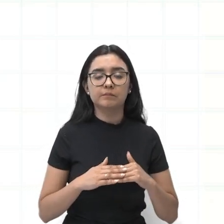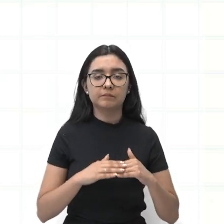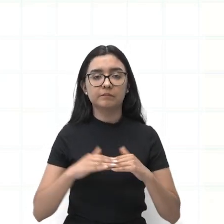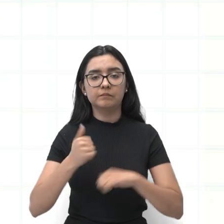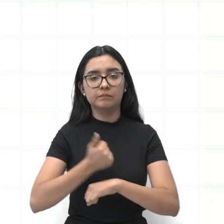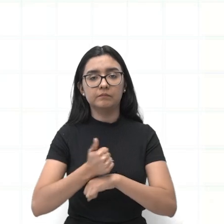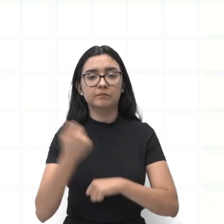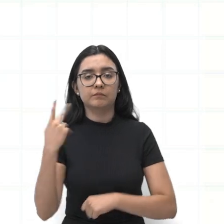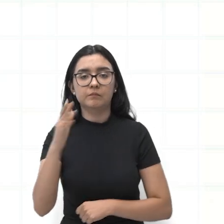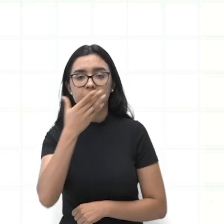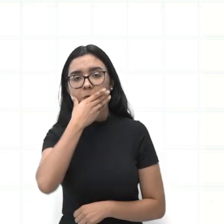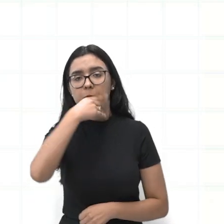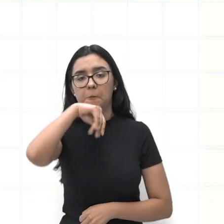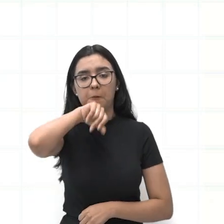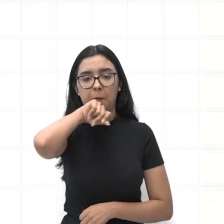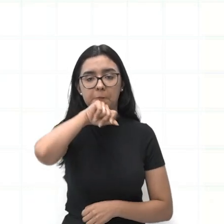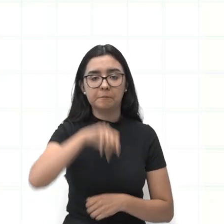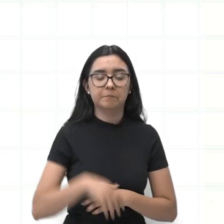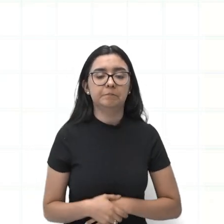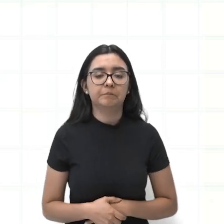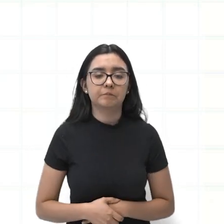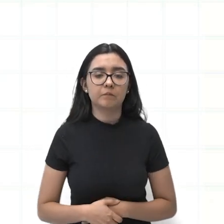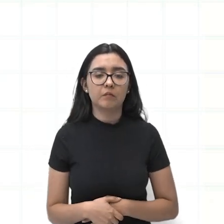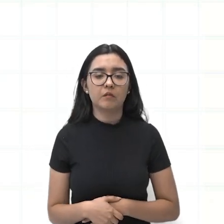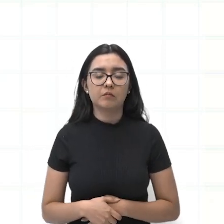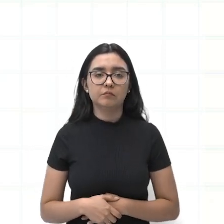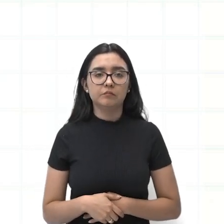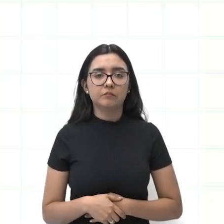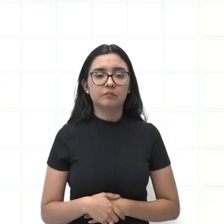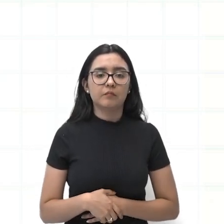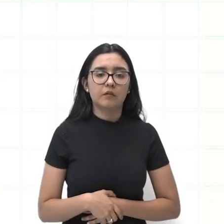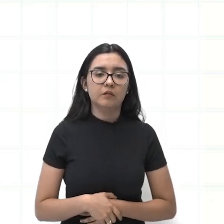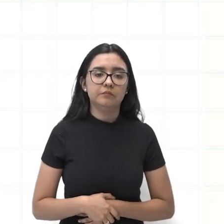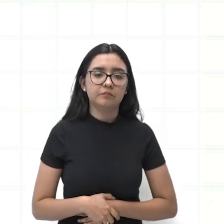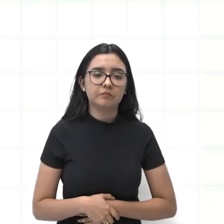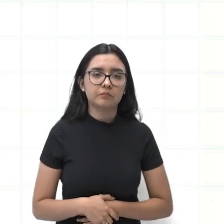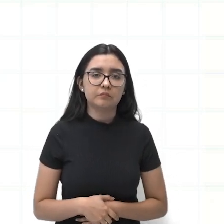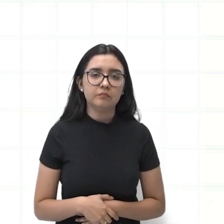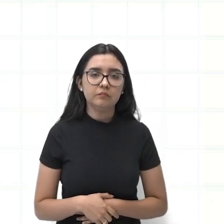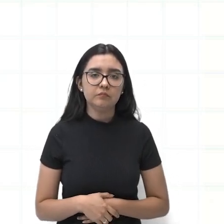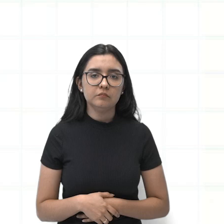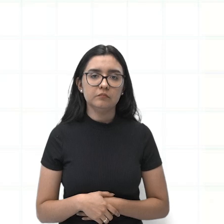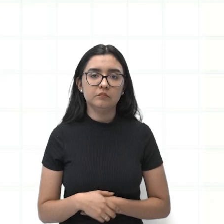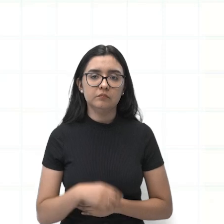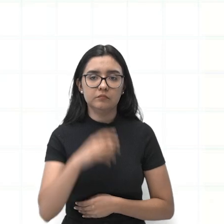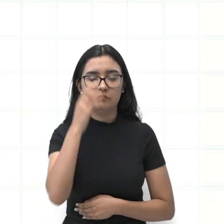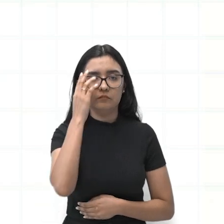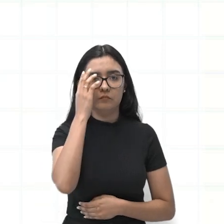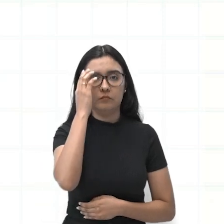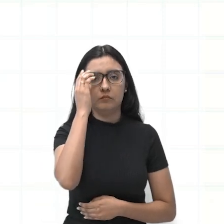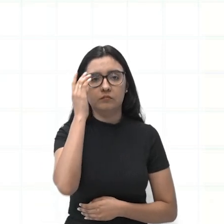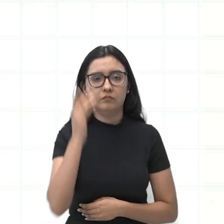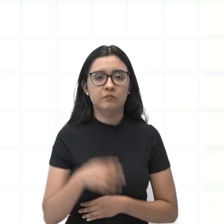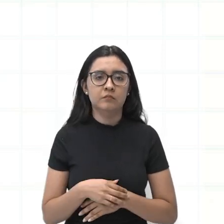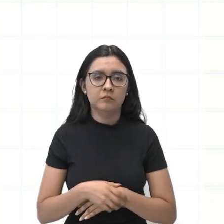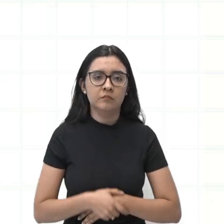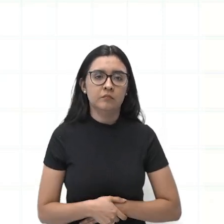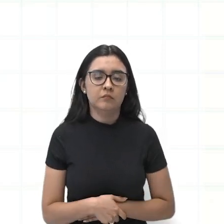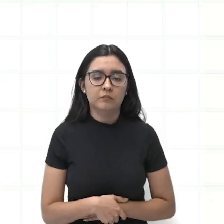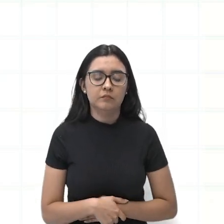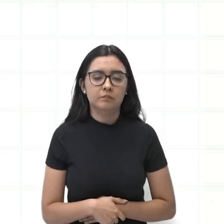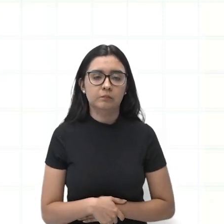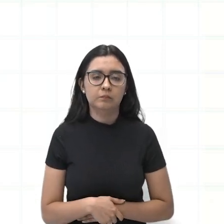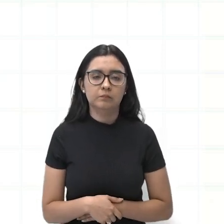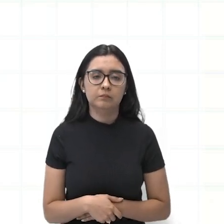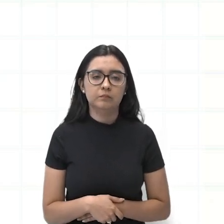Ou seja, essa profissão aqui pertence ao pai. Então, what's your father's profession? Qual